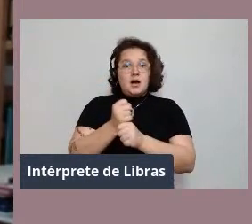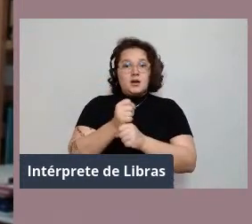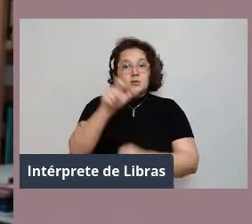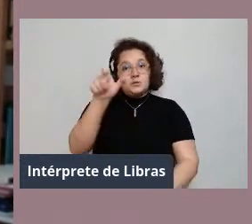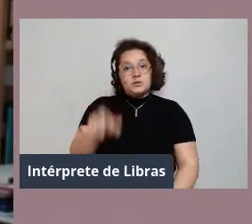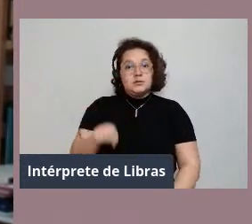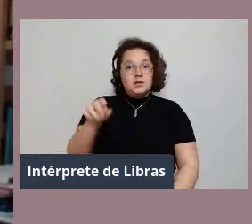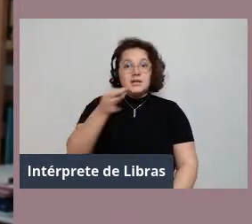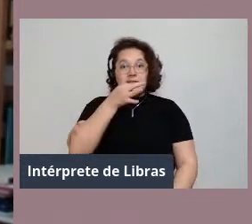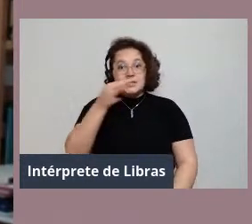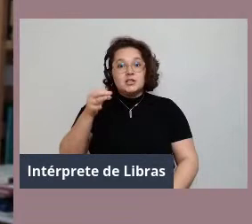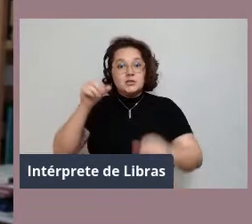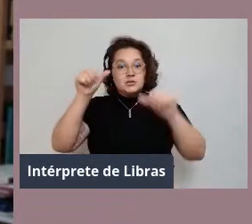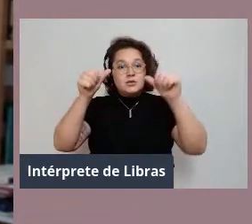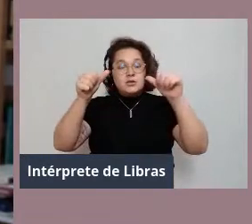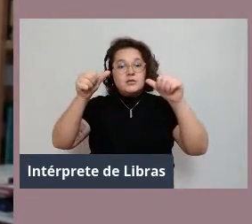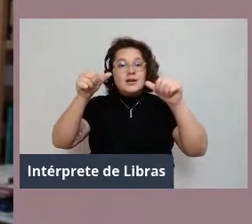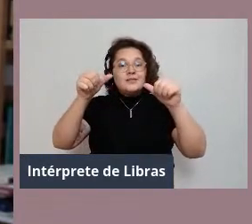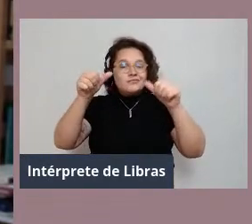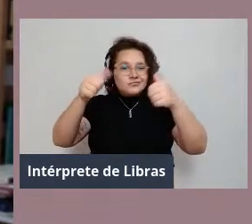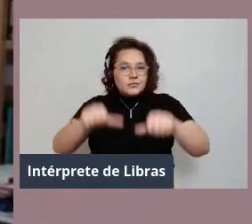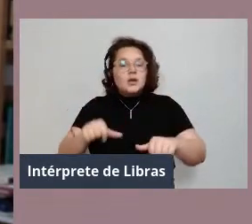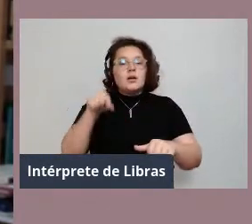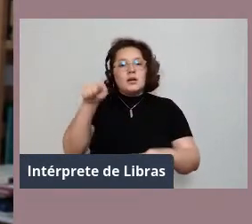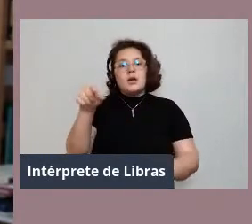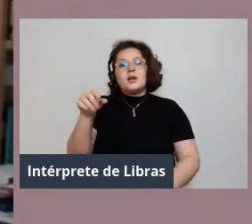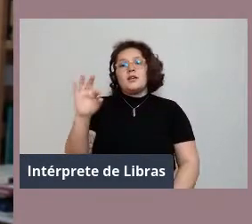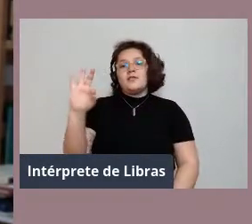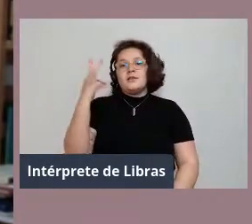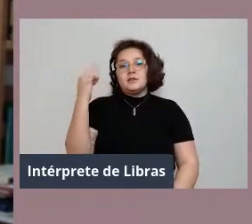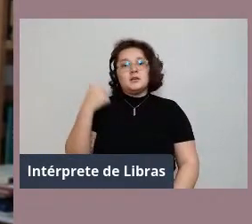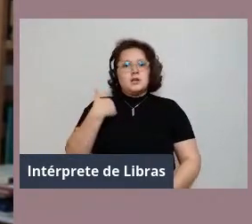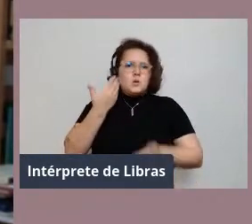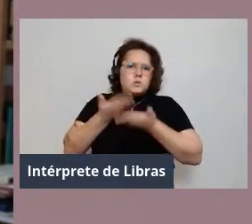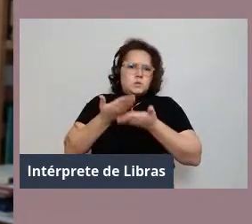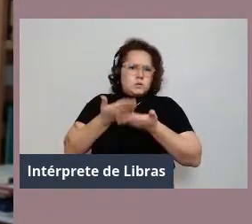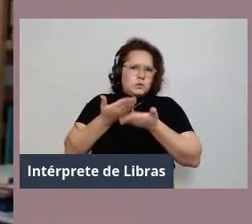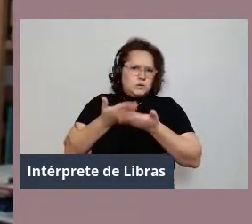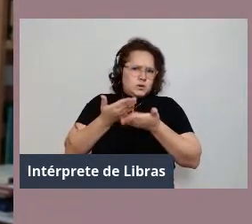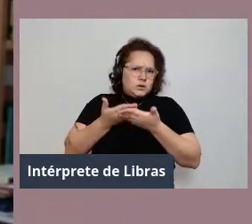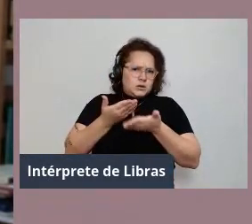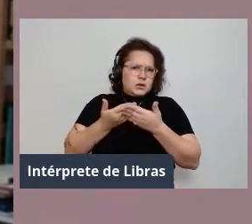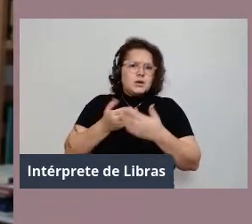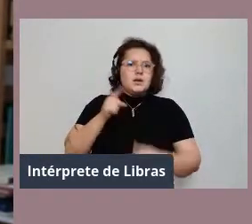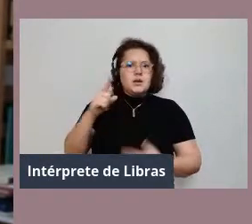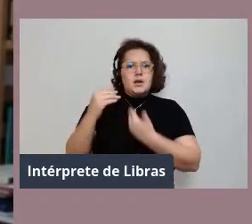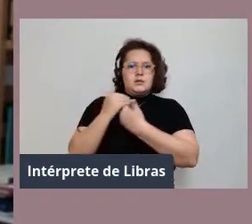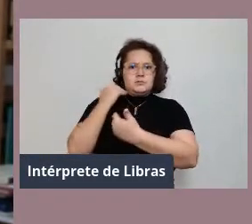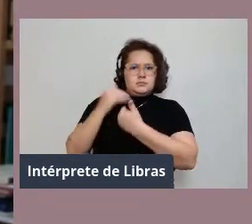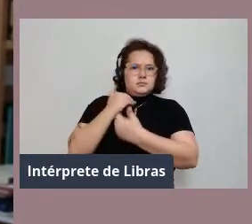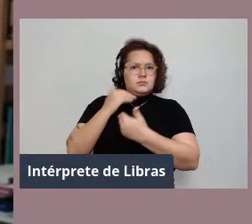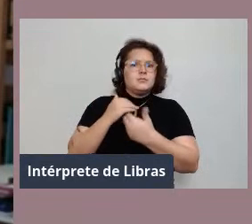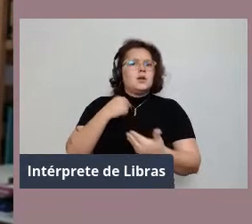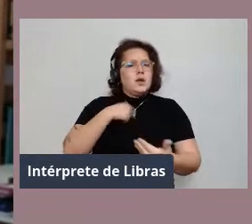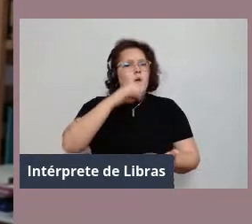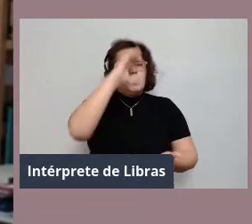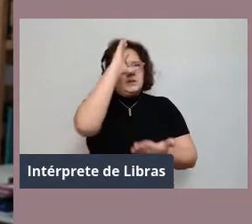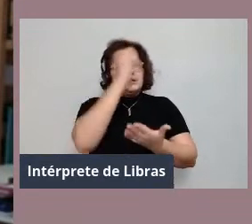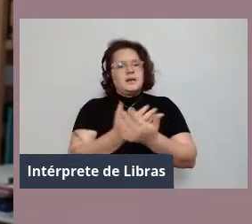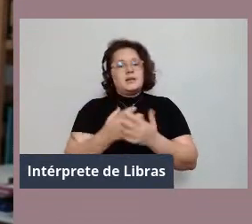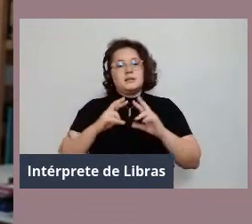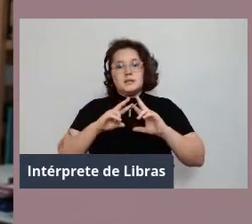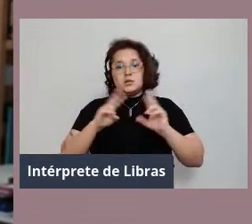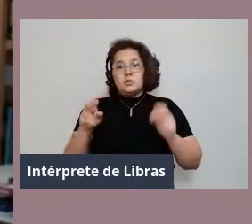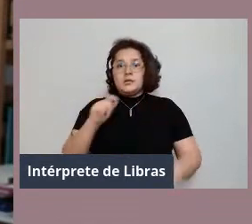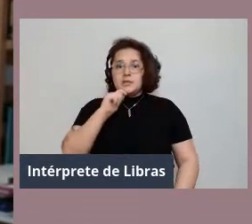com quem eu estudara alguns anos antes e sob cuja orientação eu preparara minha tese sobre Guimarães Rosa. A essa